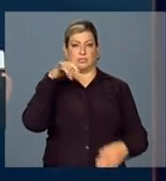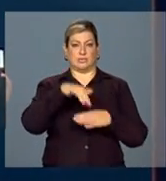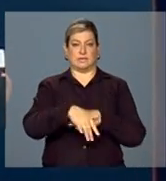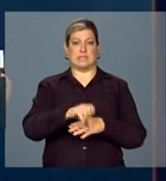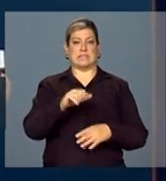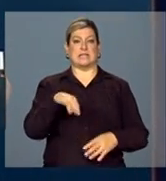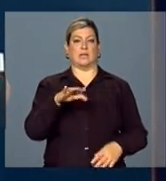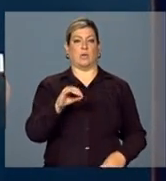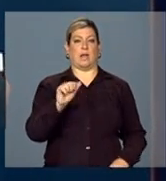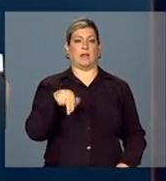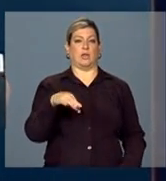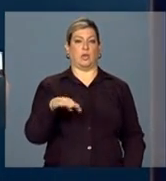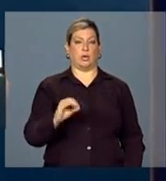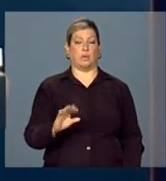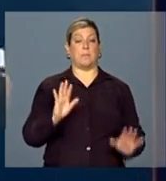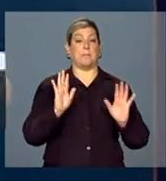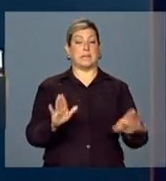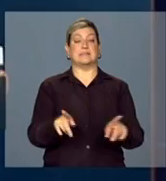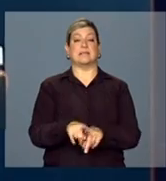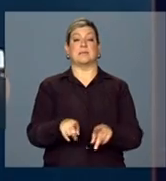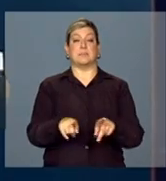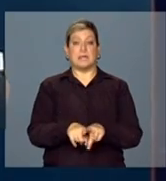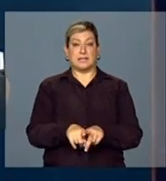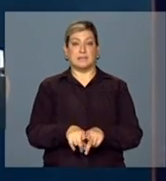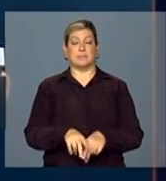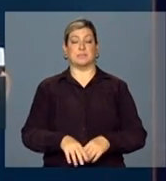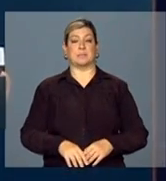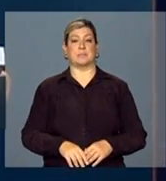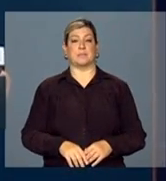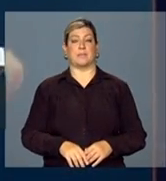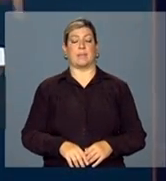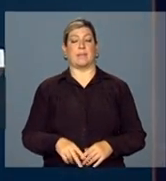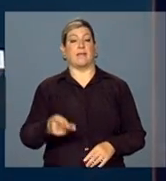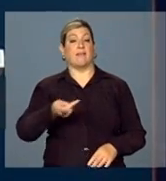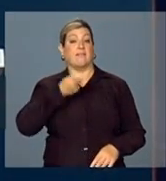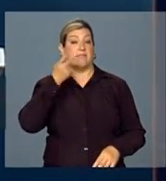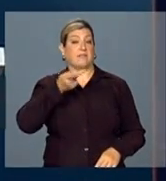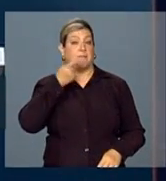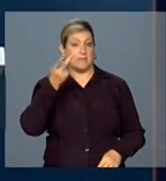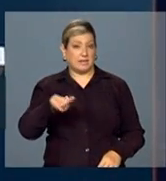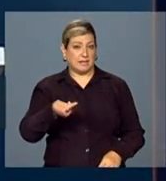Antônio, mas também mencionar